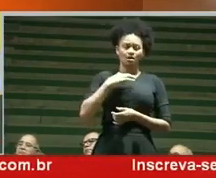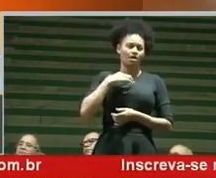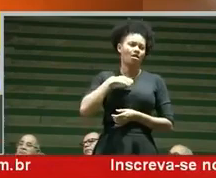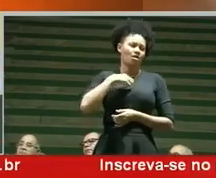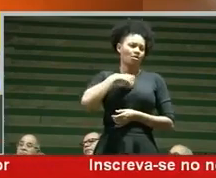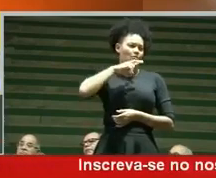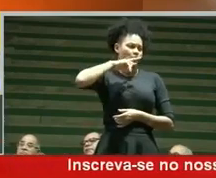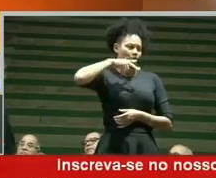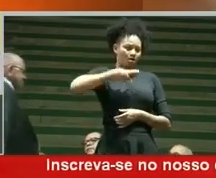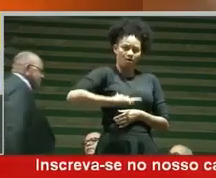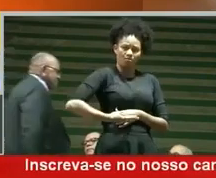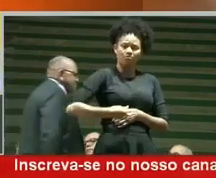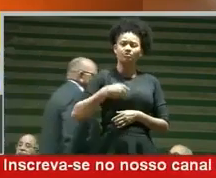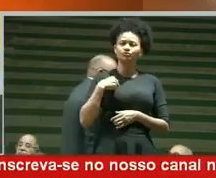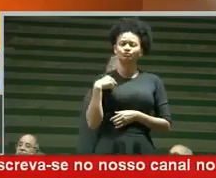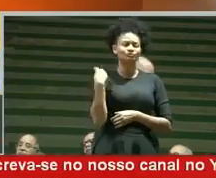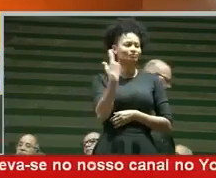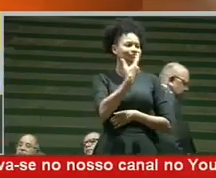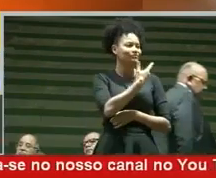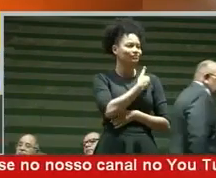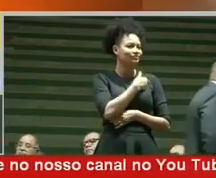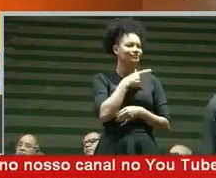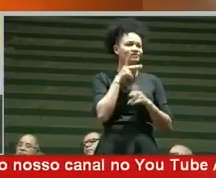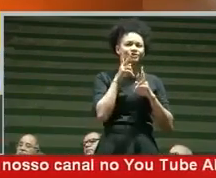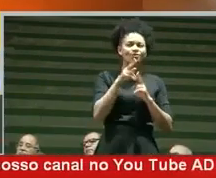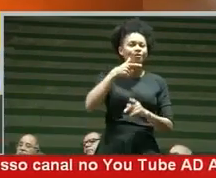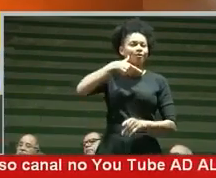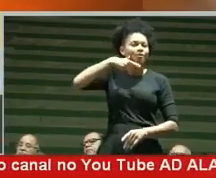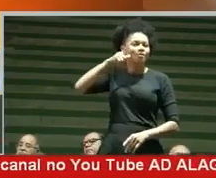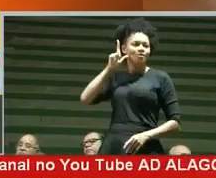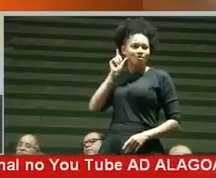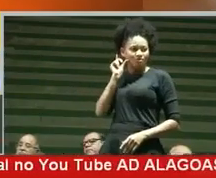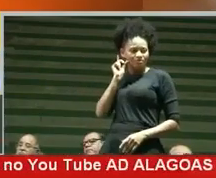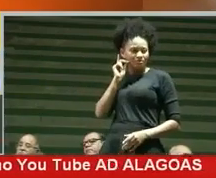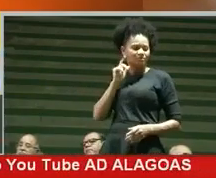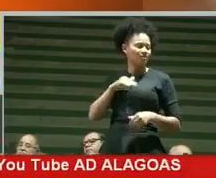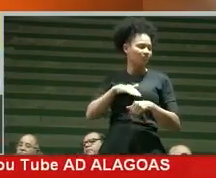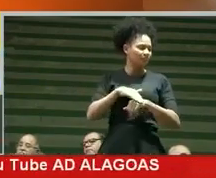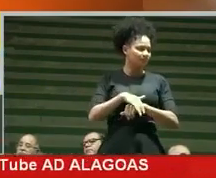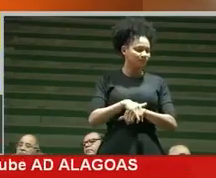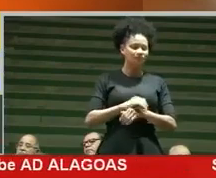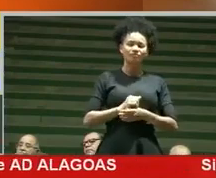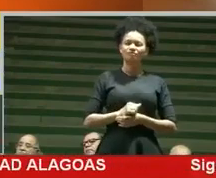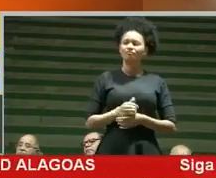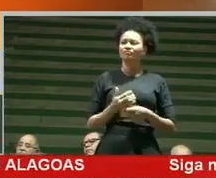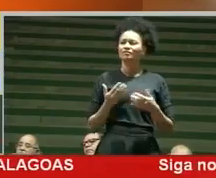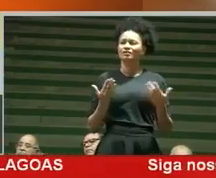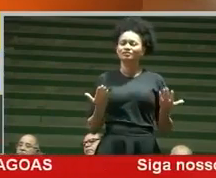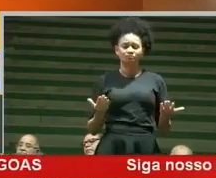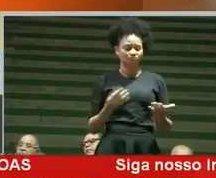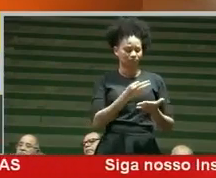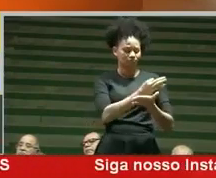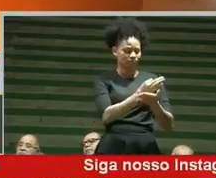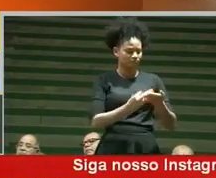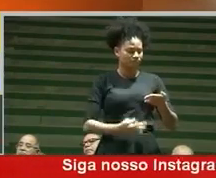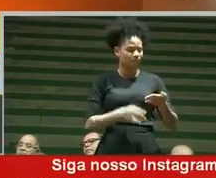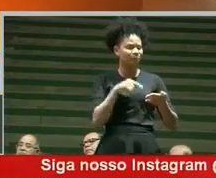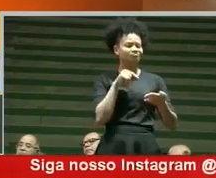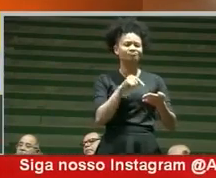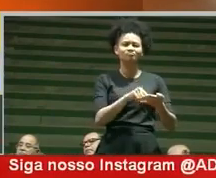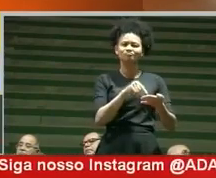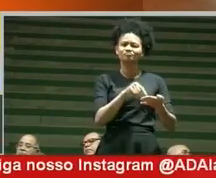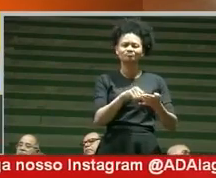nós estamos, assim como ontem à noite, diante de um texto que nos é